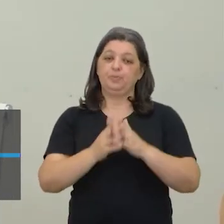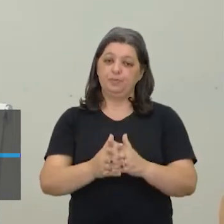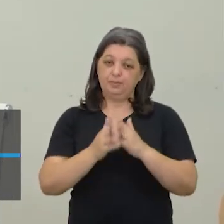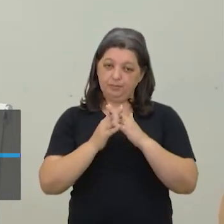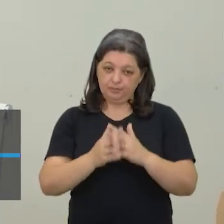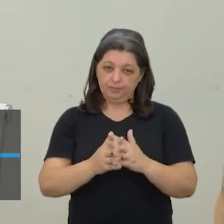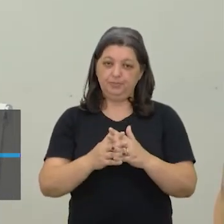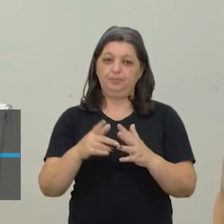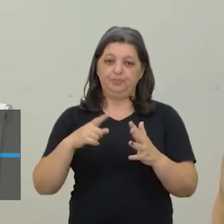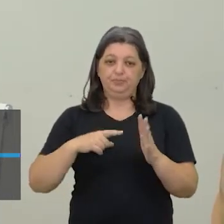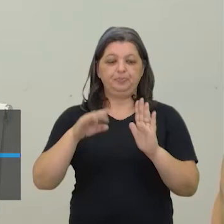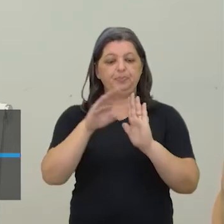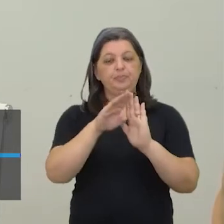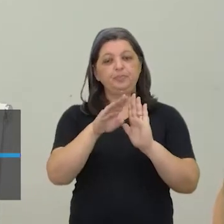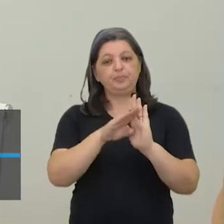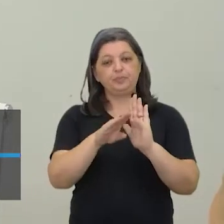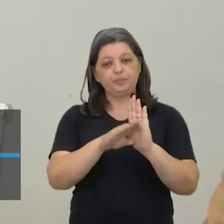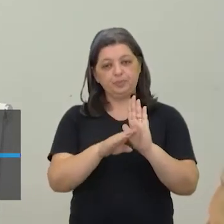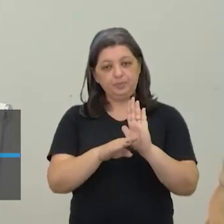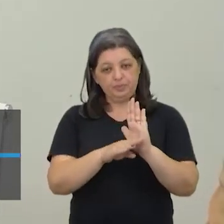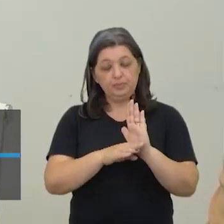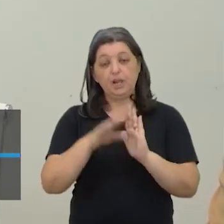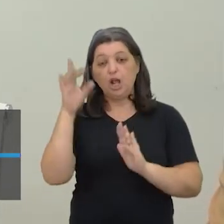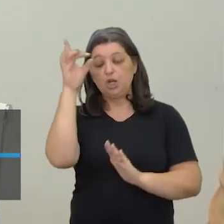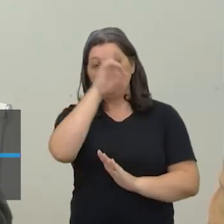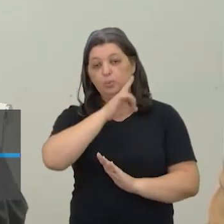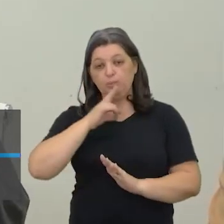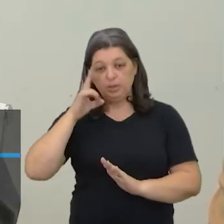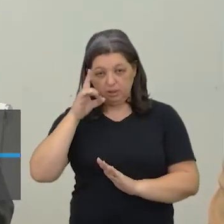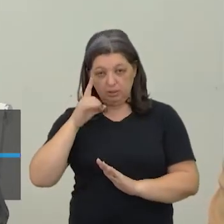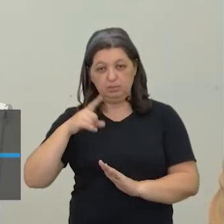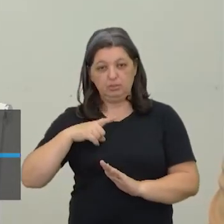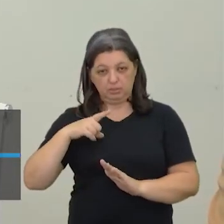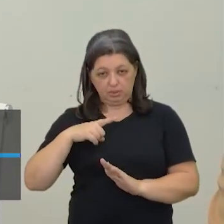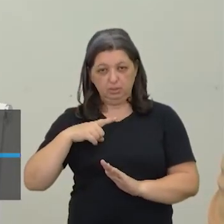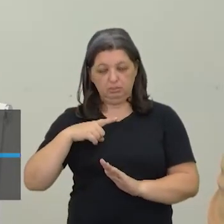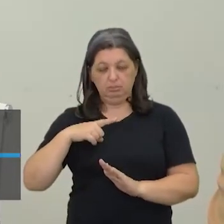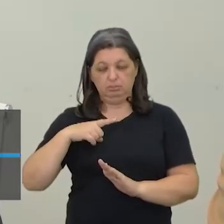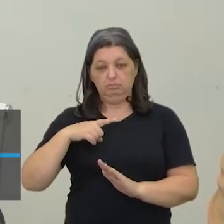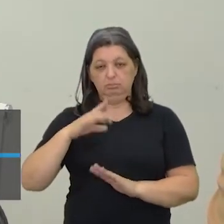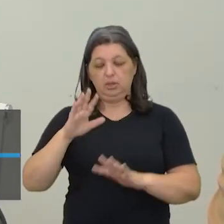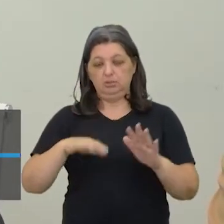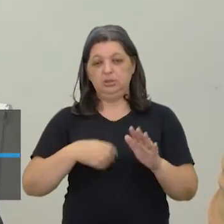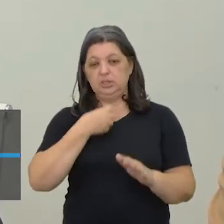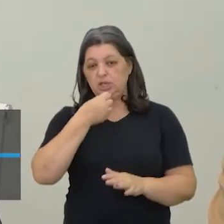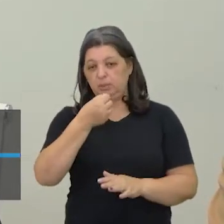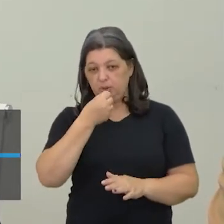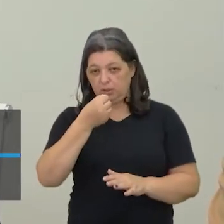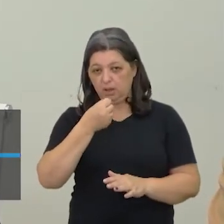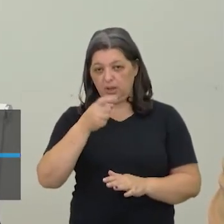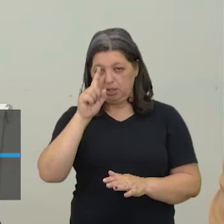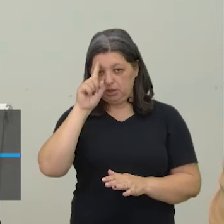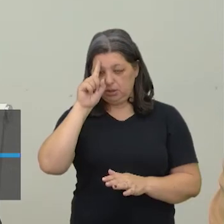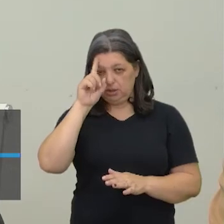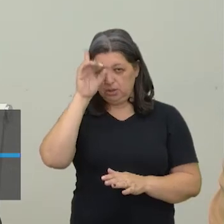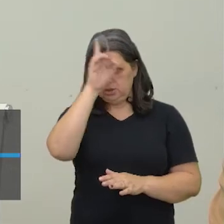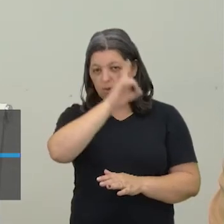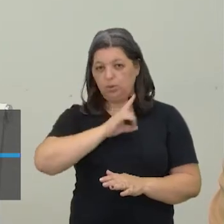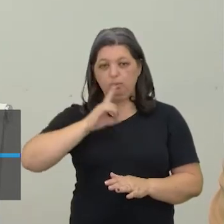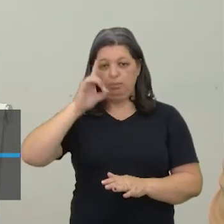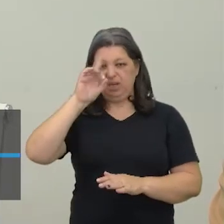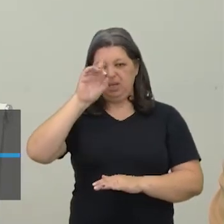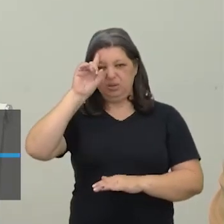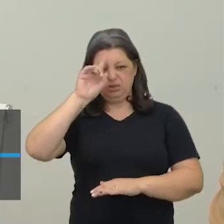tem programas, né, de domingo que, né, são quase que inteiros de reportagem, né, mas de maneira